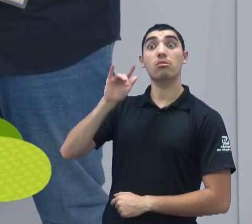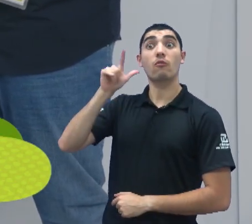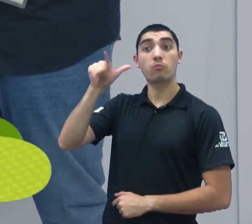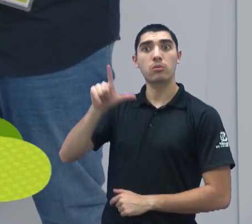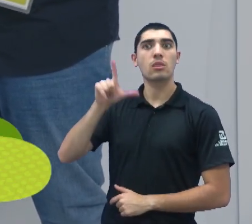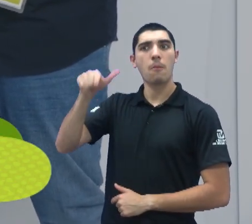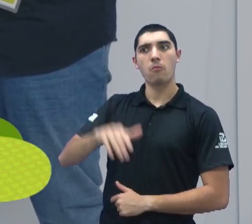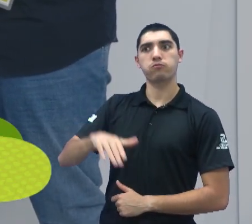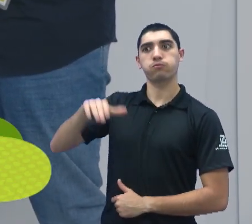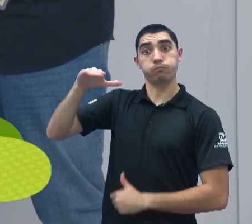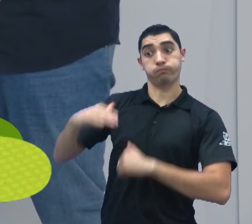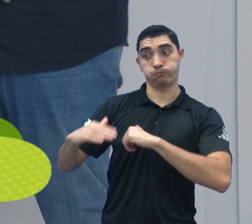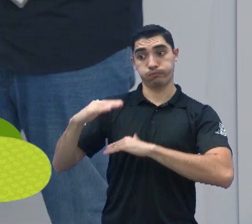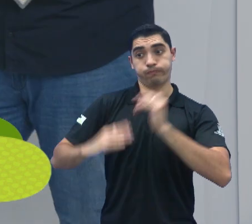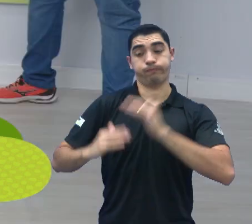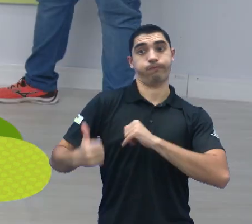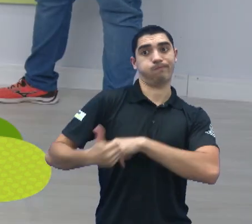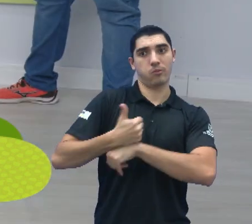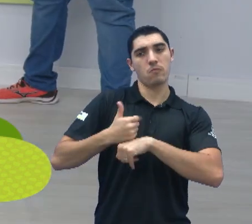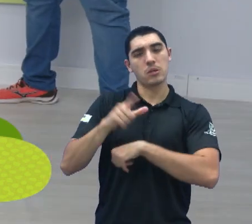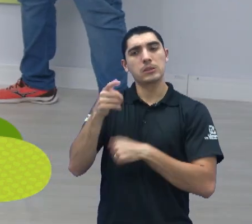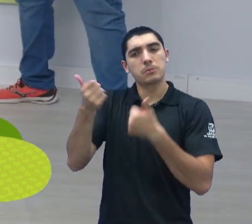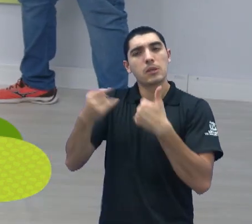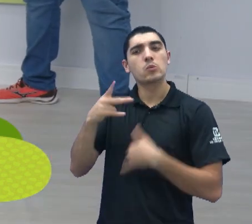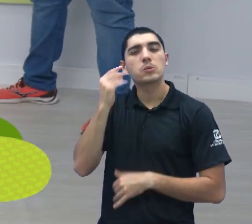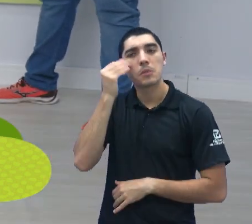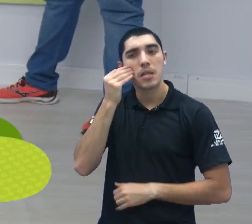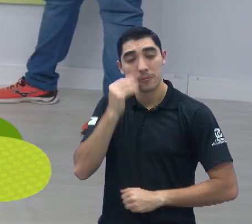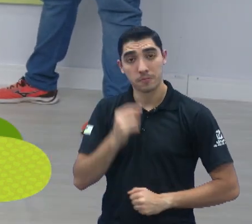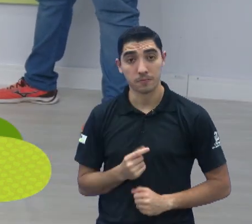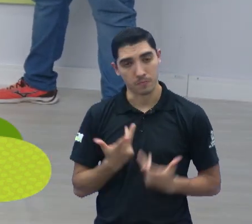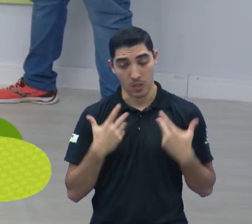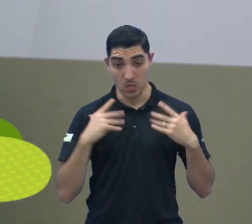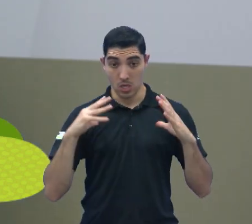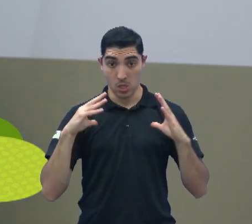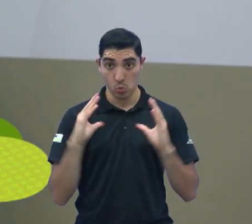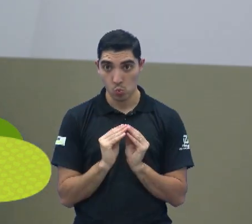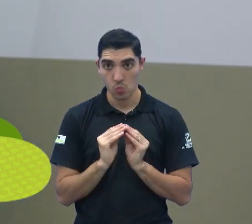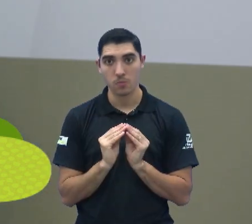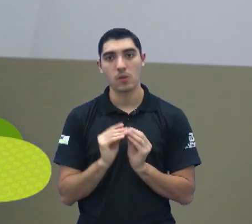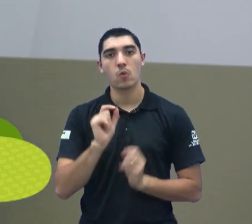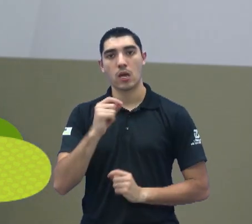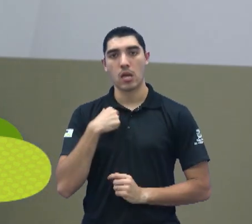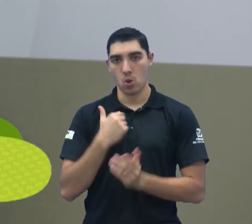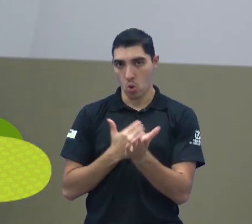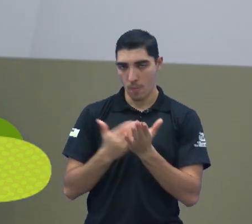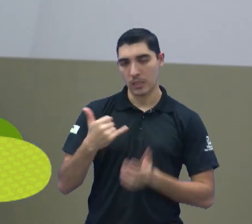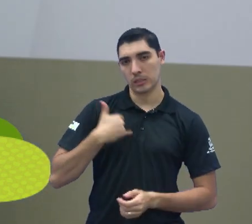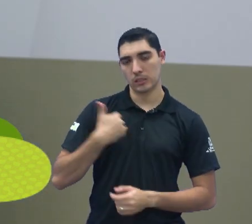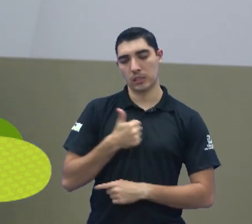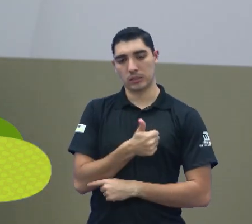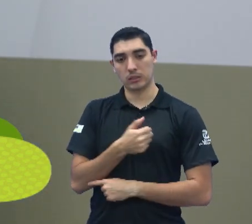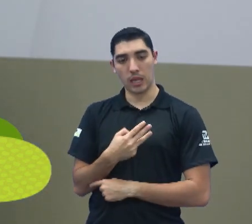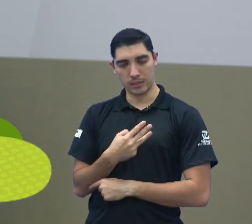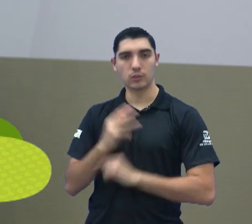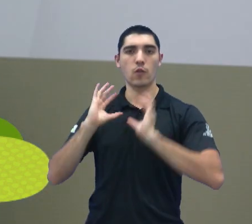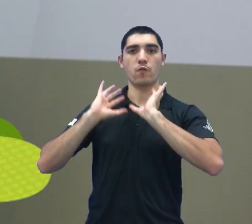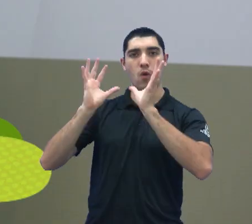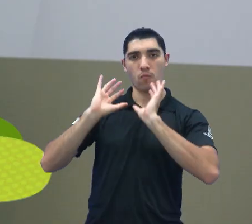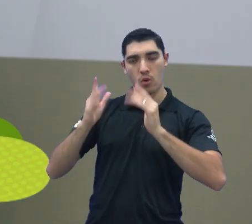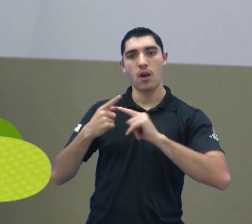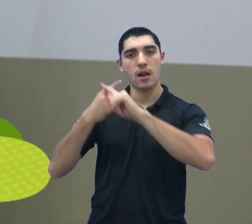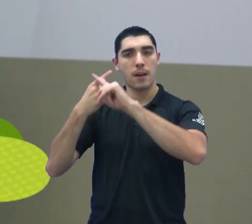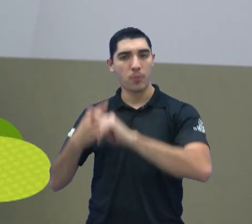de carreira sua no voleibol. Bom, resumindo, eu comecei vôlei aos 13 anos de idade, jogando um campeonato